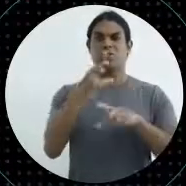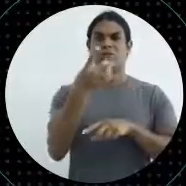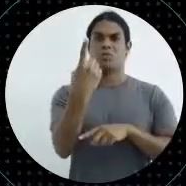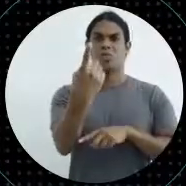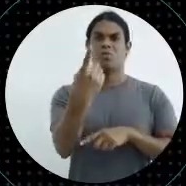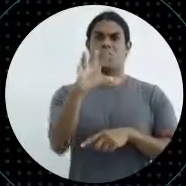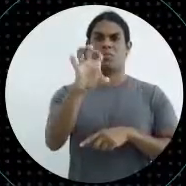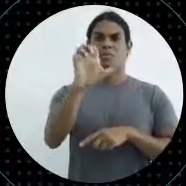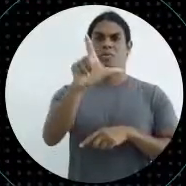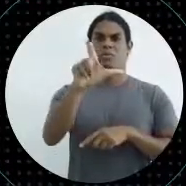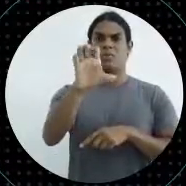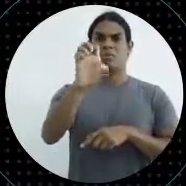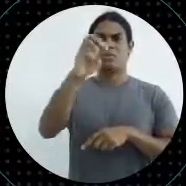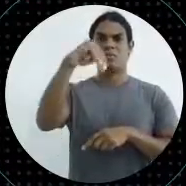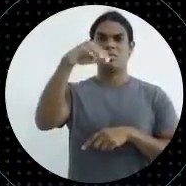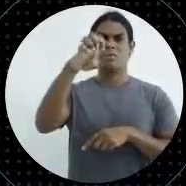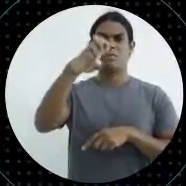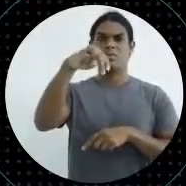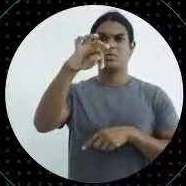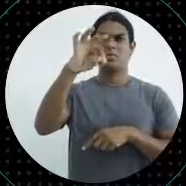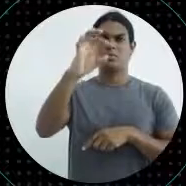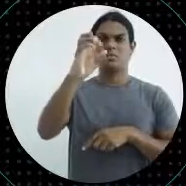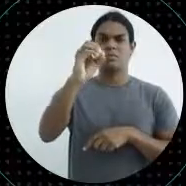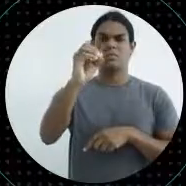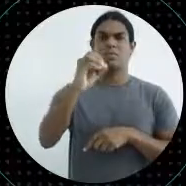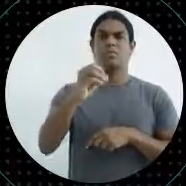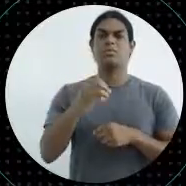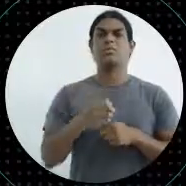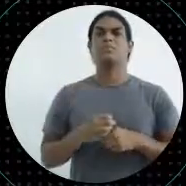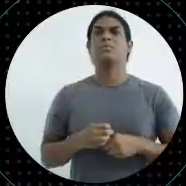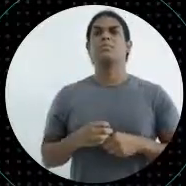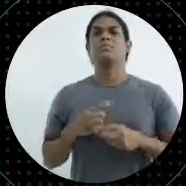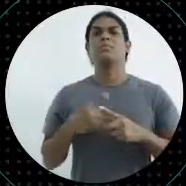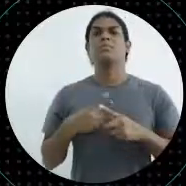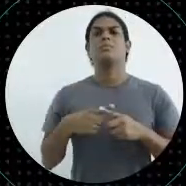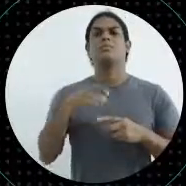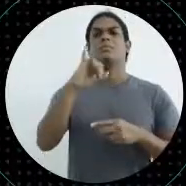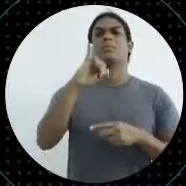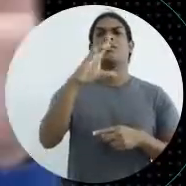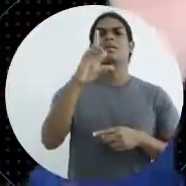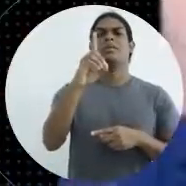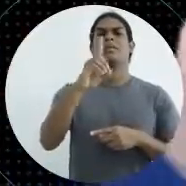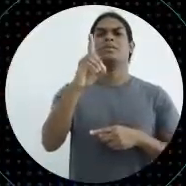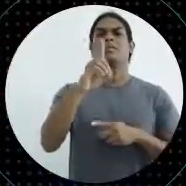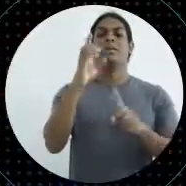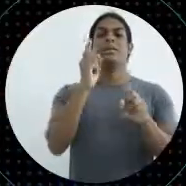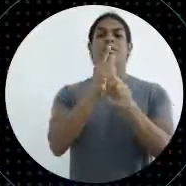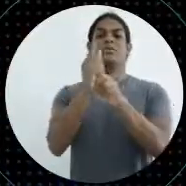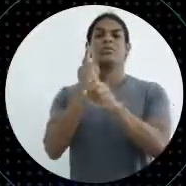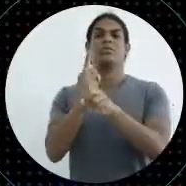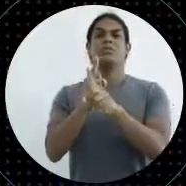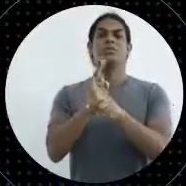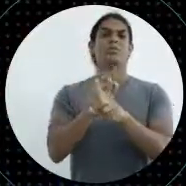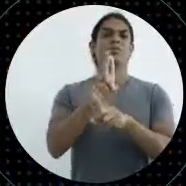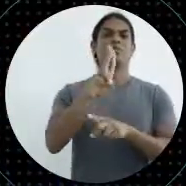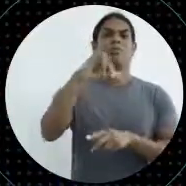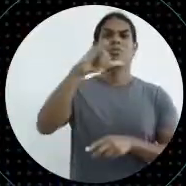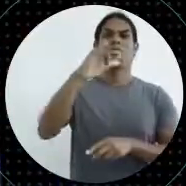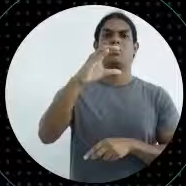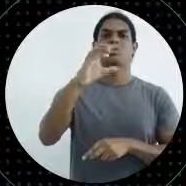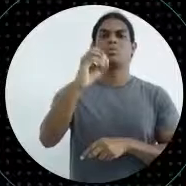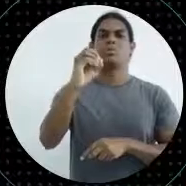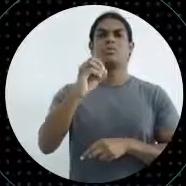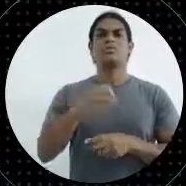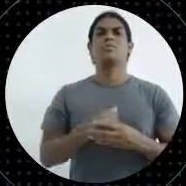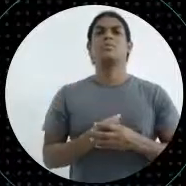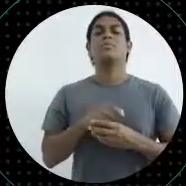um elemento, porque o ID ele é um identificador único. Então ele só vai ser um. E se tiver dois? Aí o cara que escreveu o HTML fez errado,